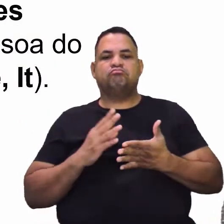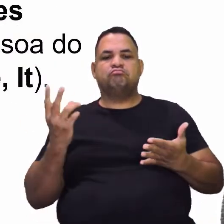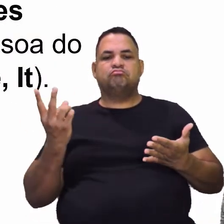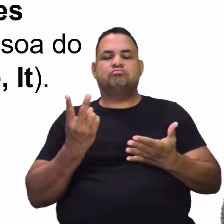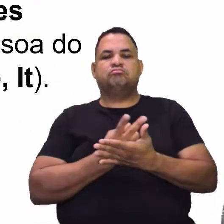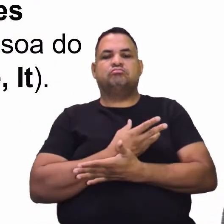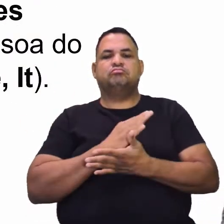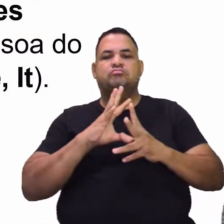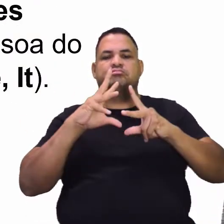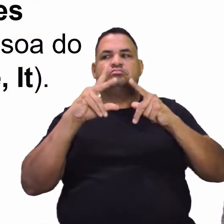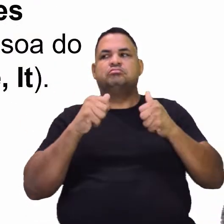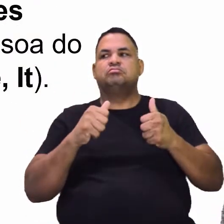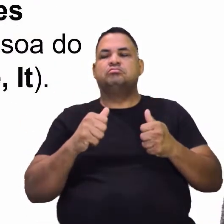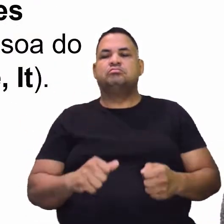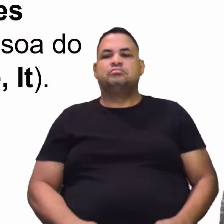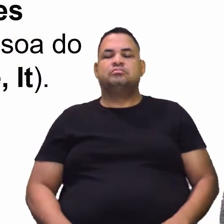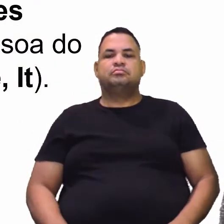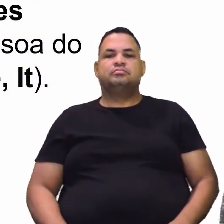tudo? Vamos lá.